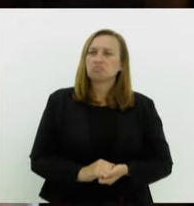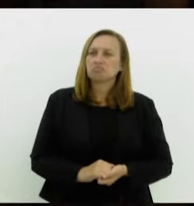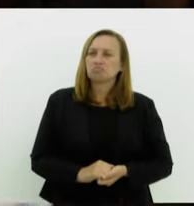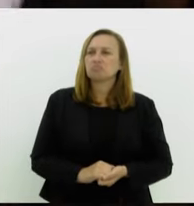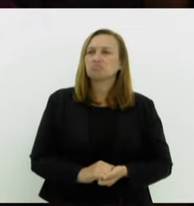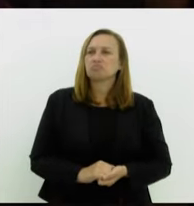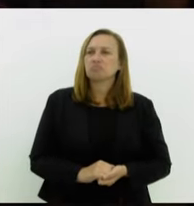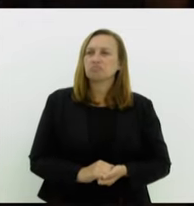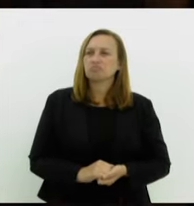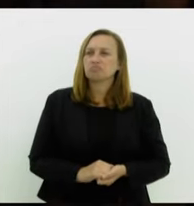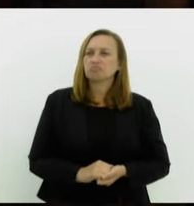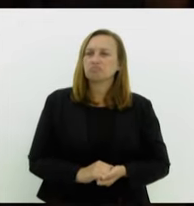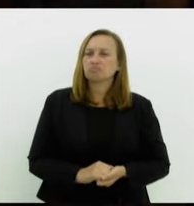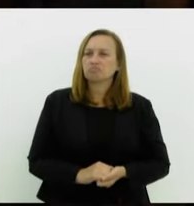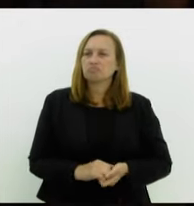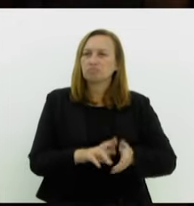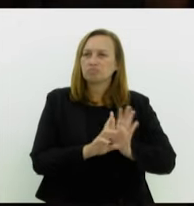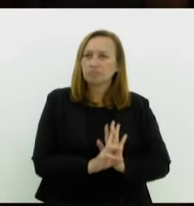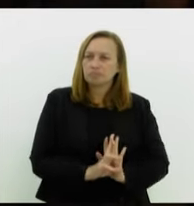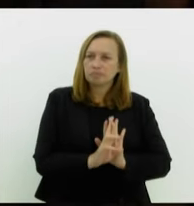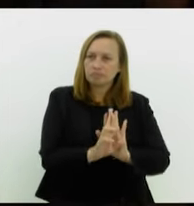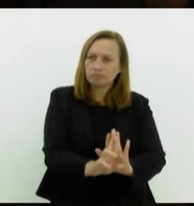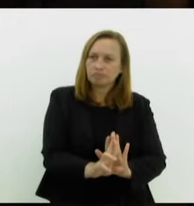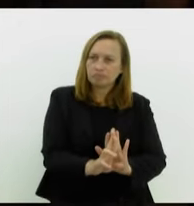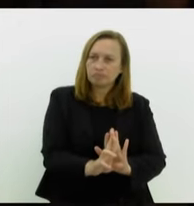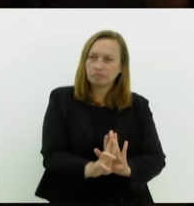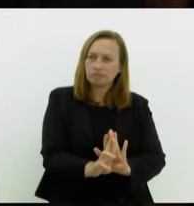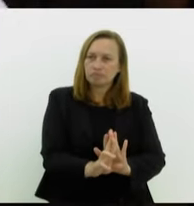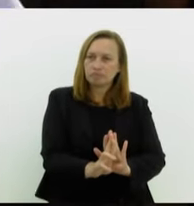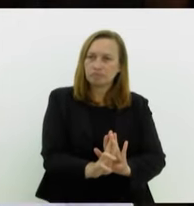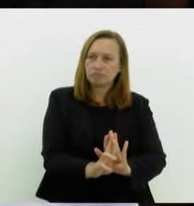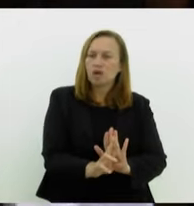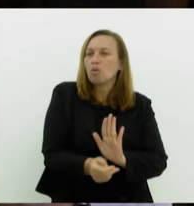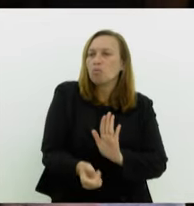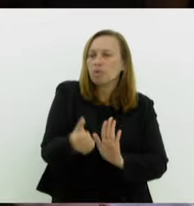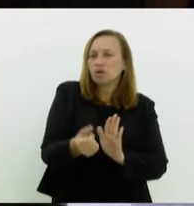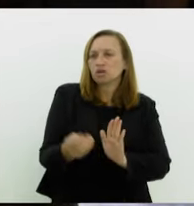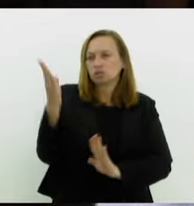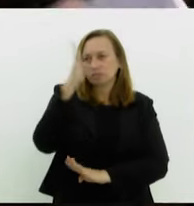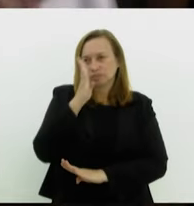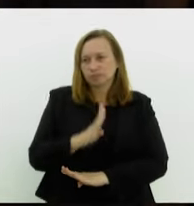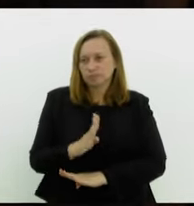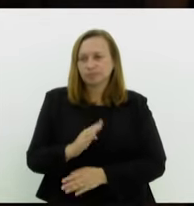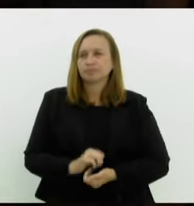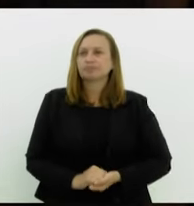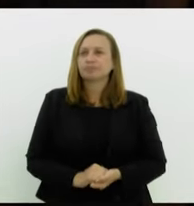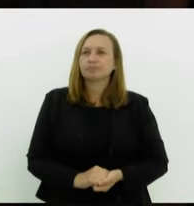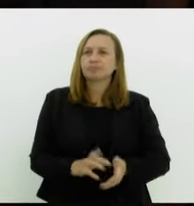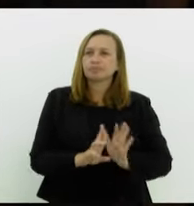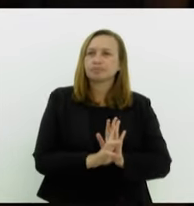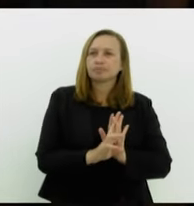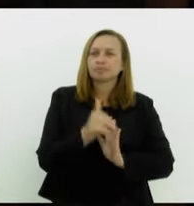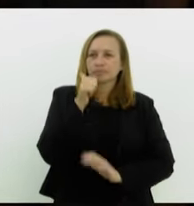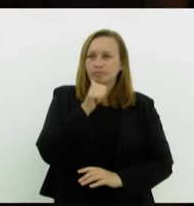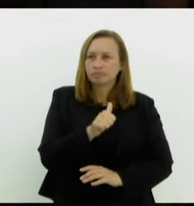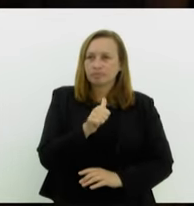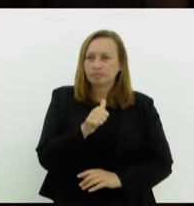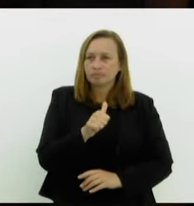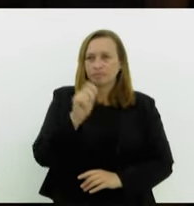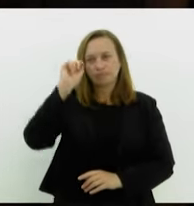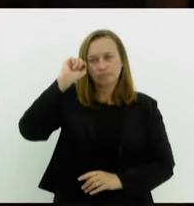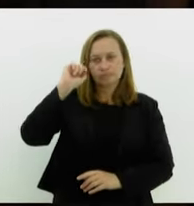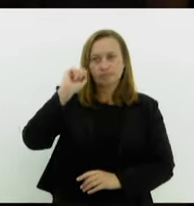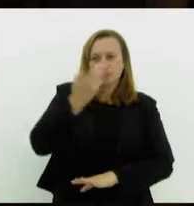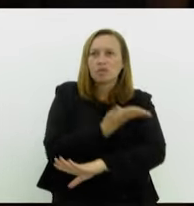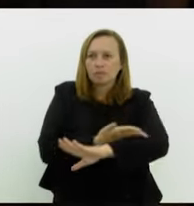baixíssima representatividade no Brasil e quando eu falo de baixíssima representatividade tô falando das mulheres brancas tô falando de mim